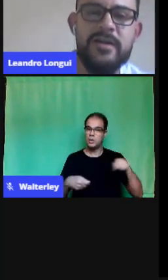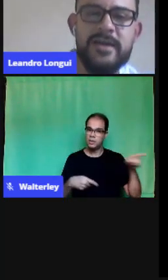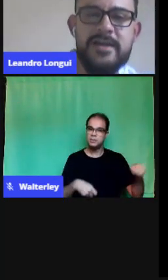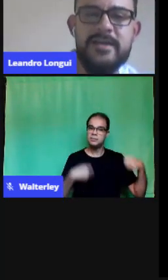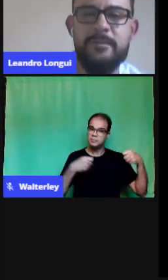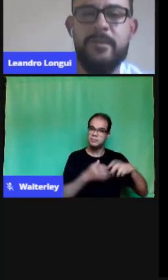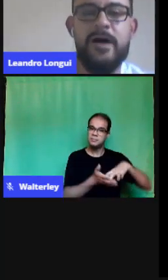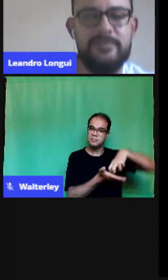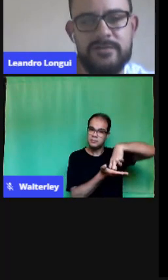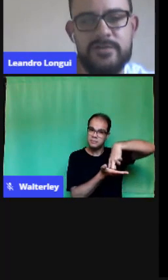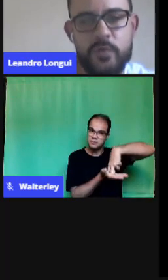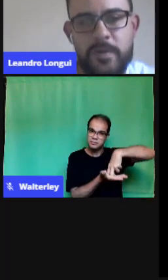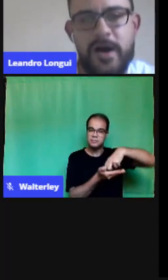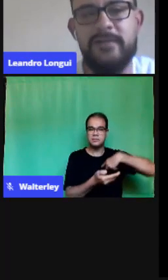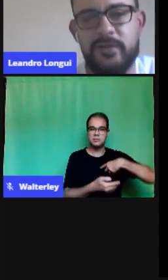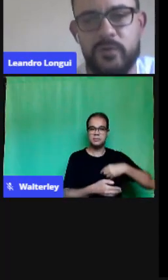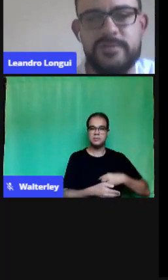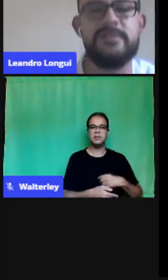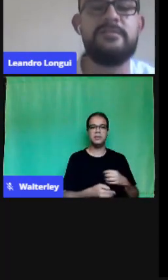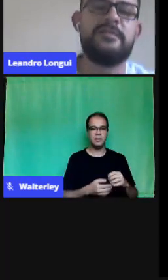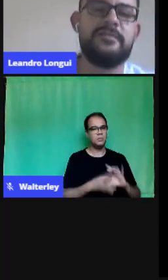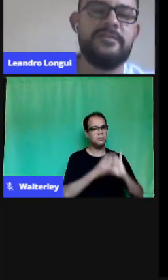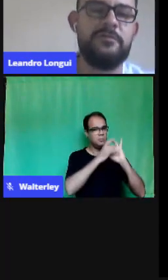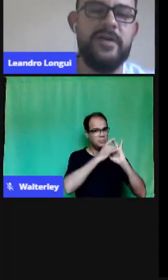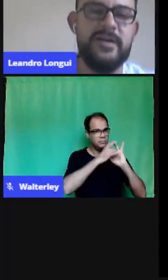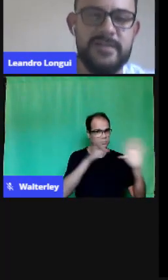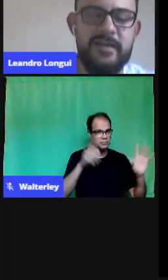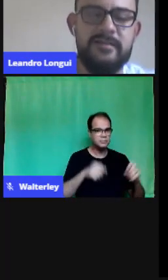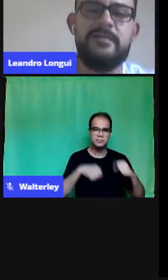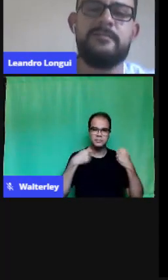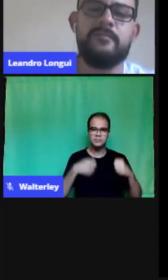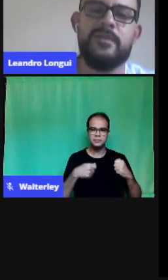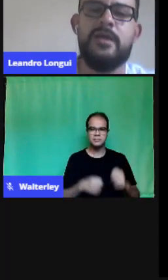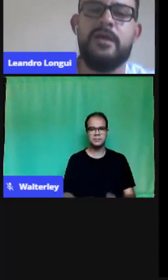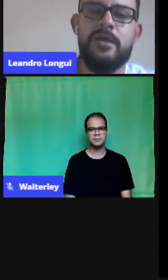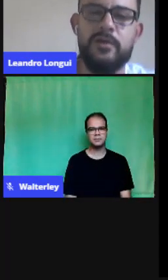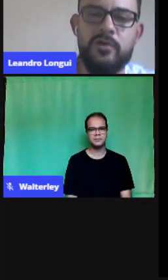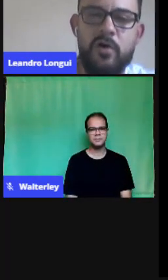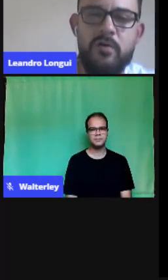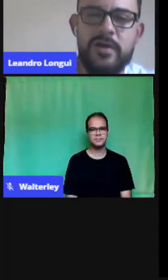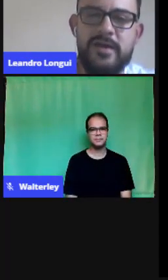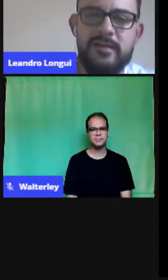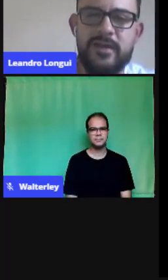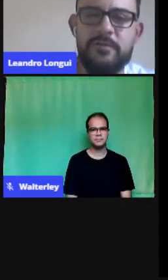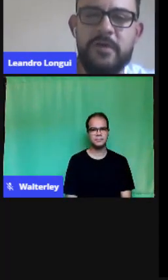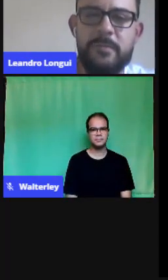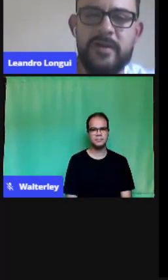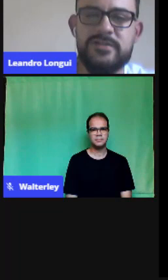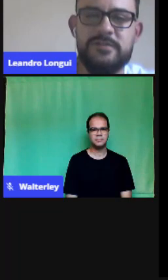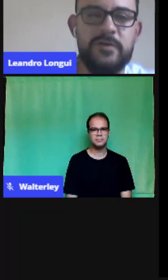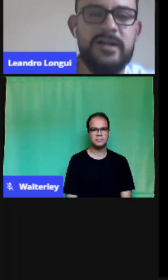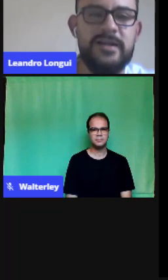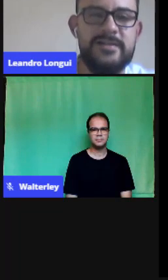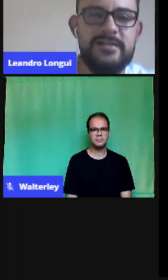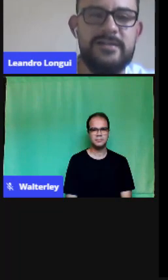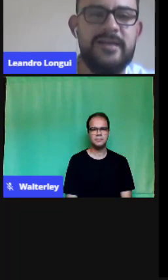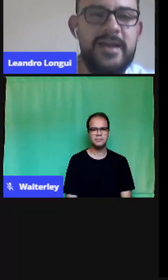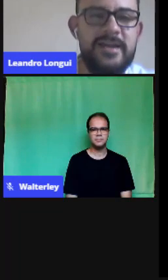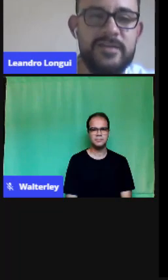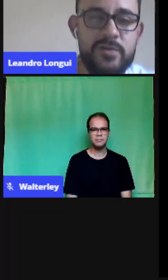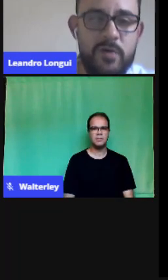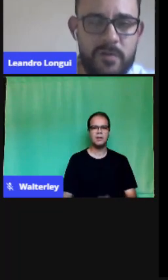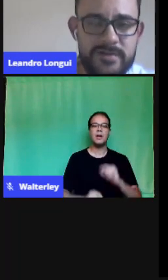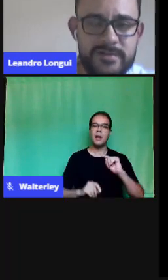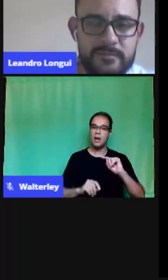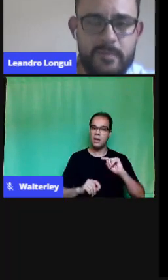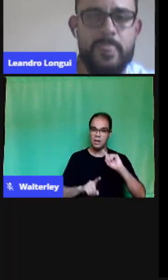pelo qual lhe requeria, a denúncia, então foi aceita, e logo que a deu foi preso na fortaleza da